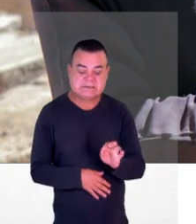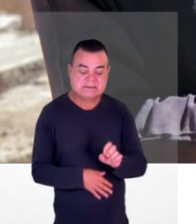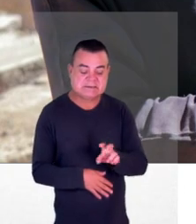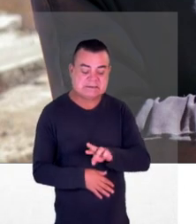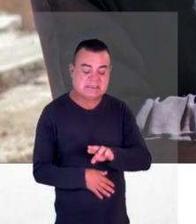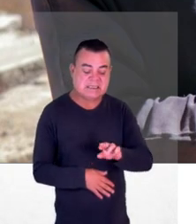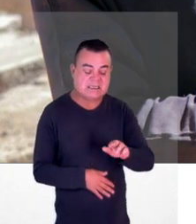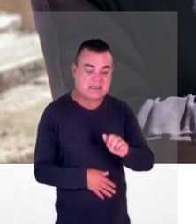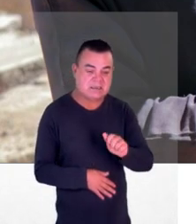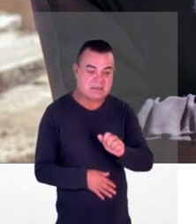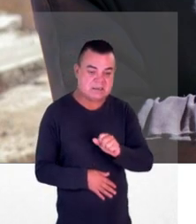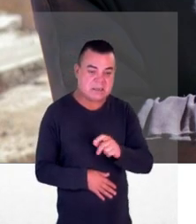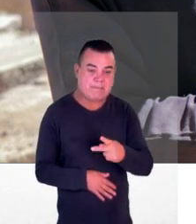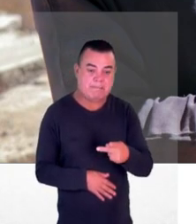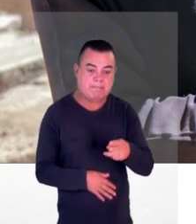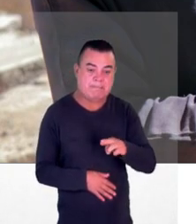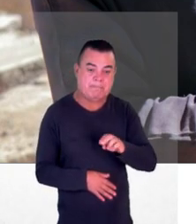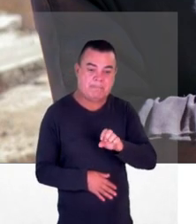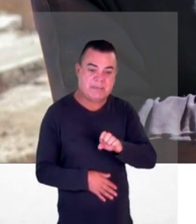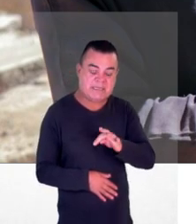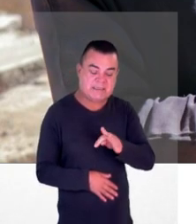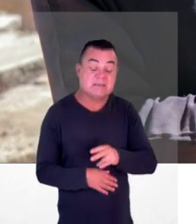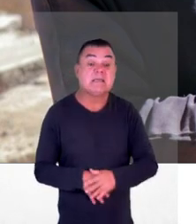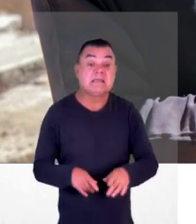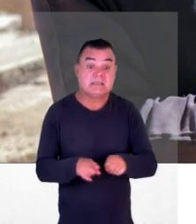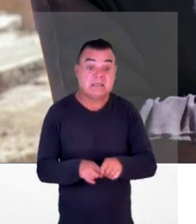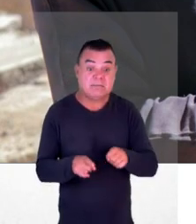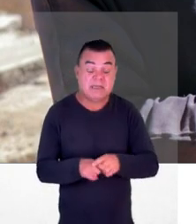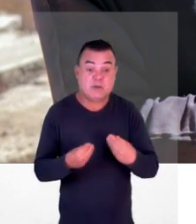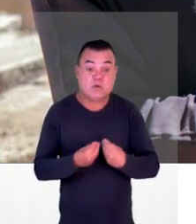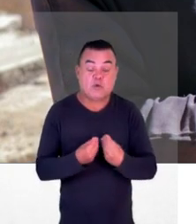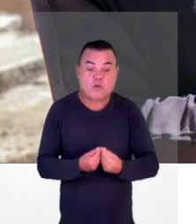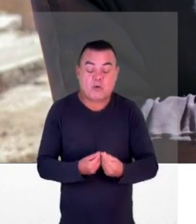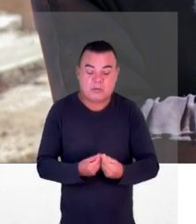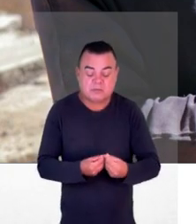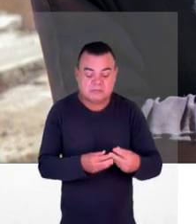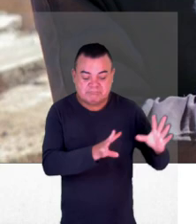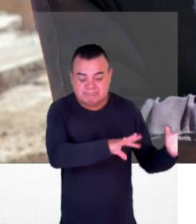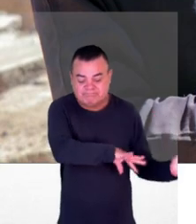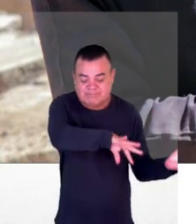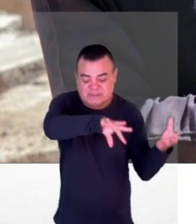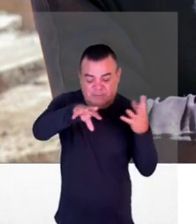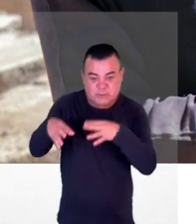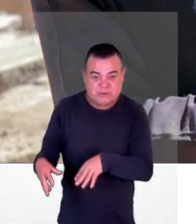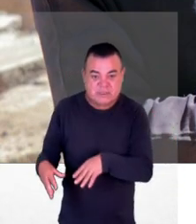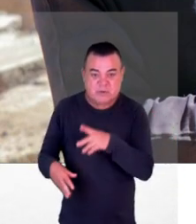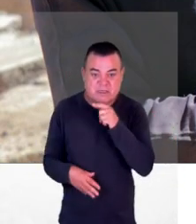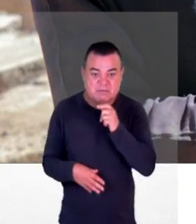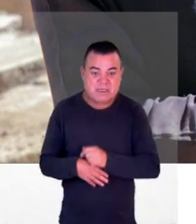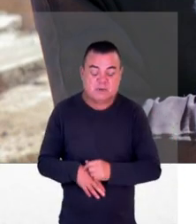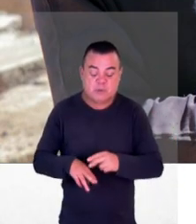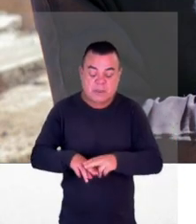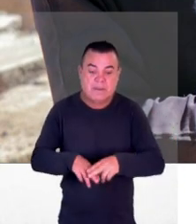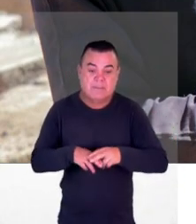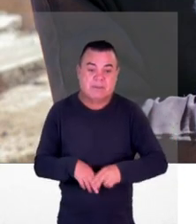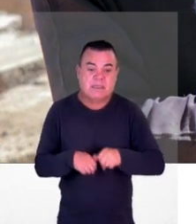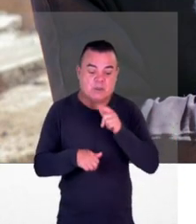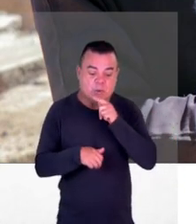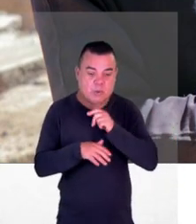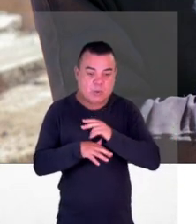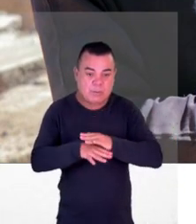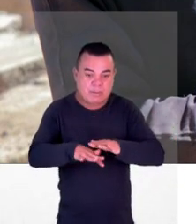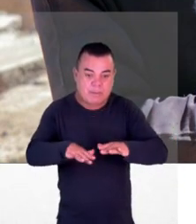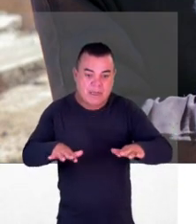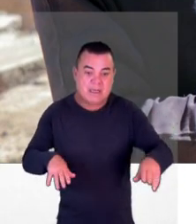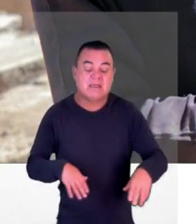passagem de alimentos eh pelo Mar negro e na verdade uma das questões que pelo que se